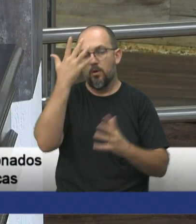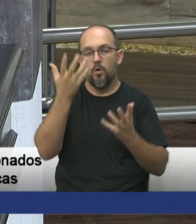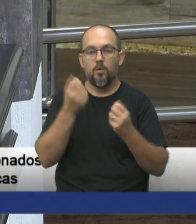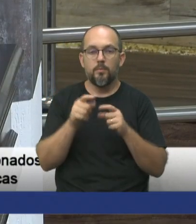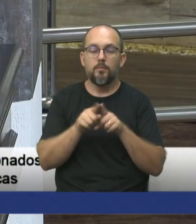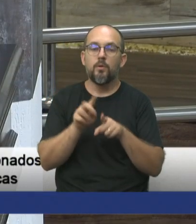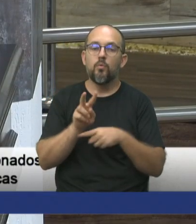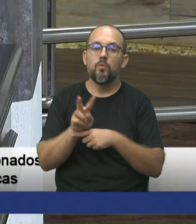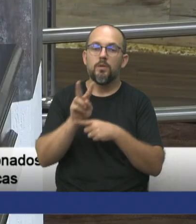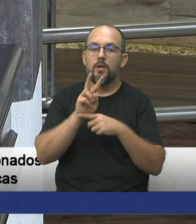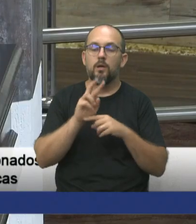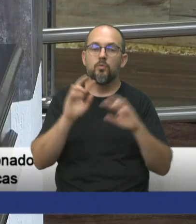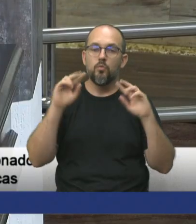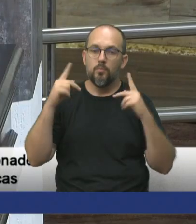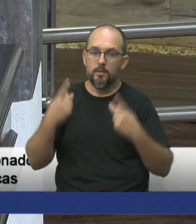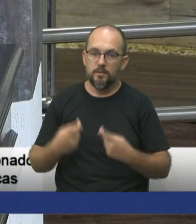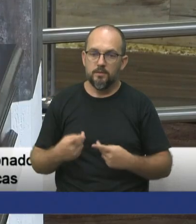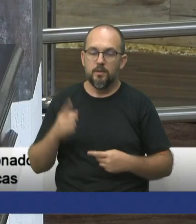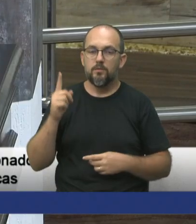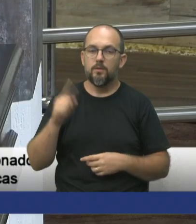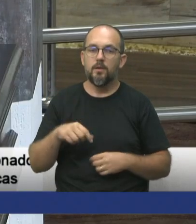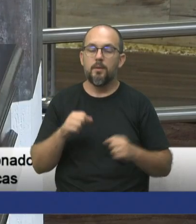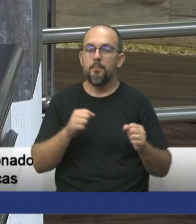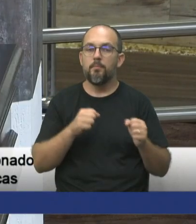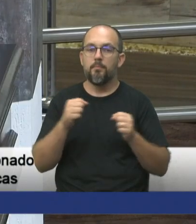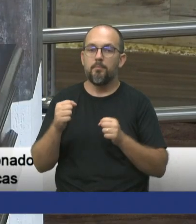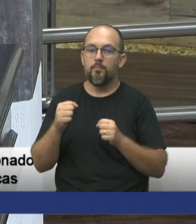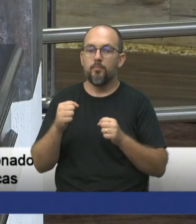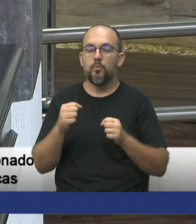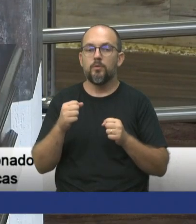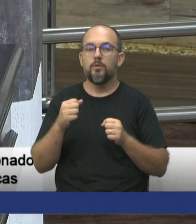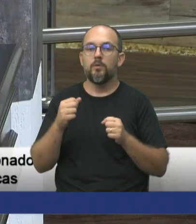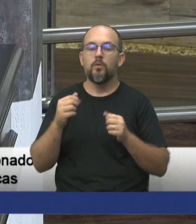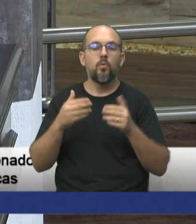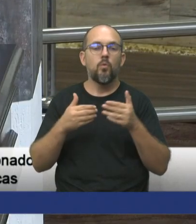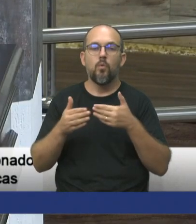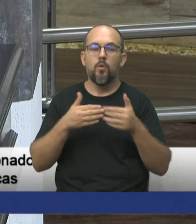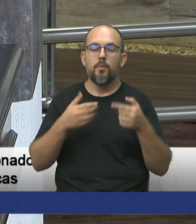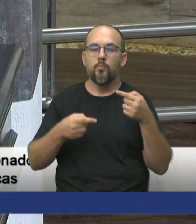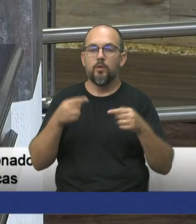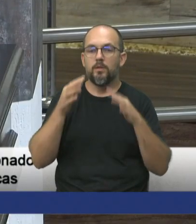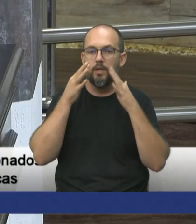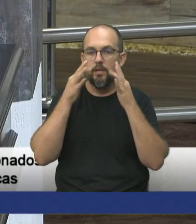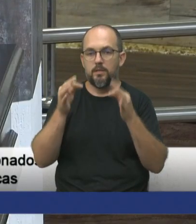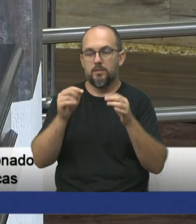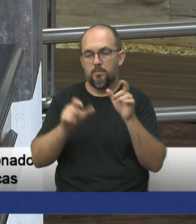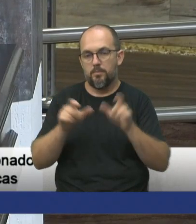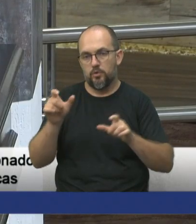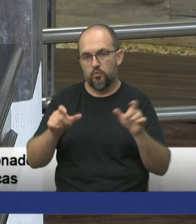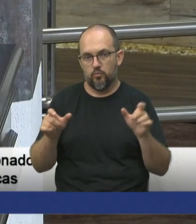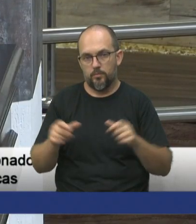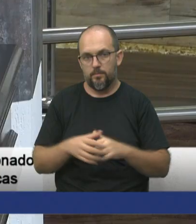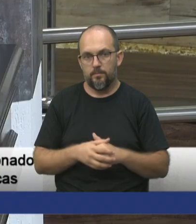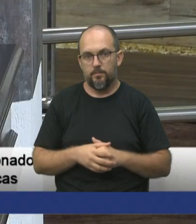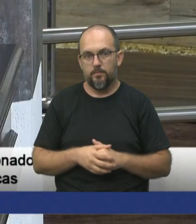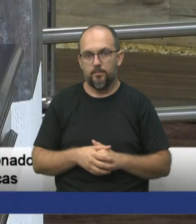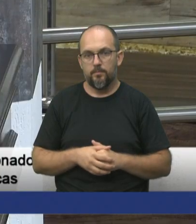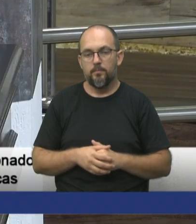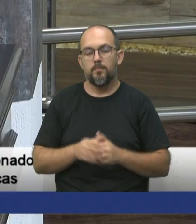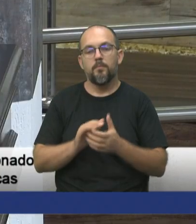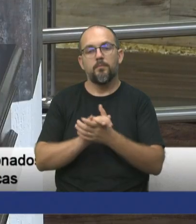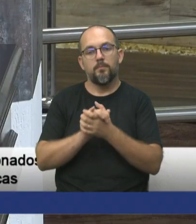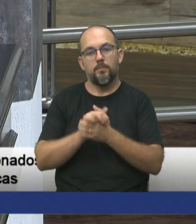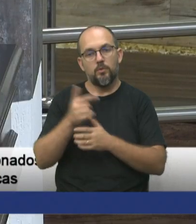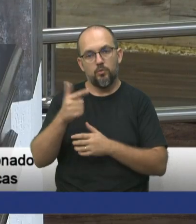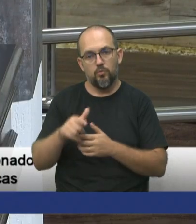cuidado humanizado, que são pilares essenciais em qualquer política de atenção à pessoa. Parabenizo